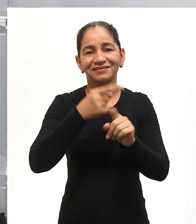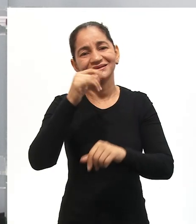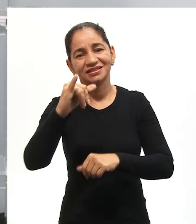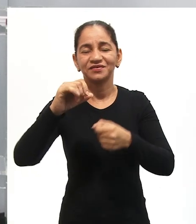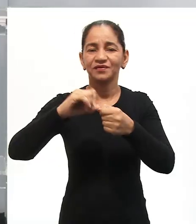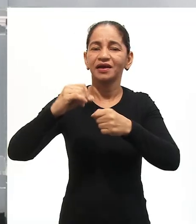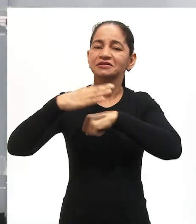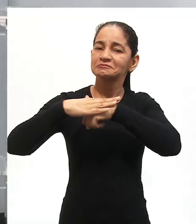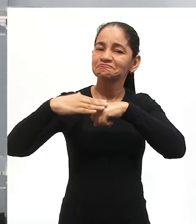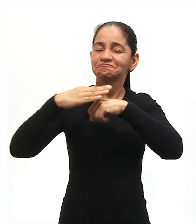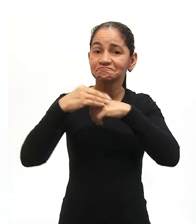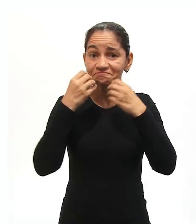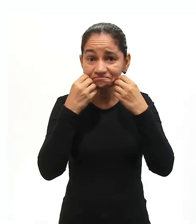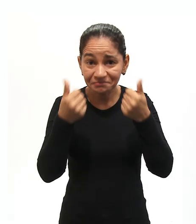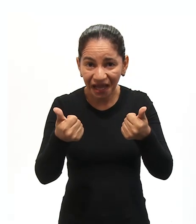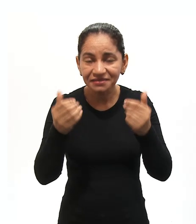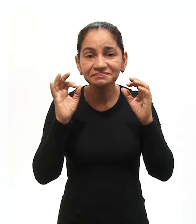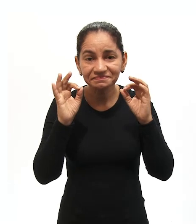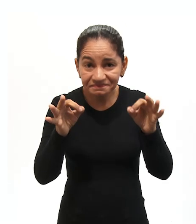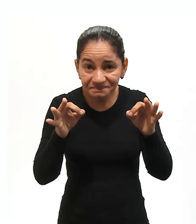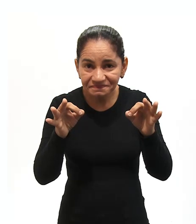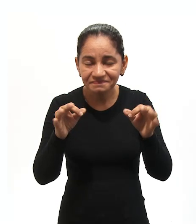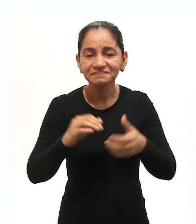material na vida dos alunos.